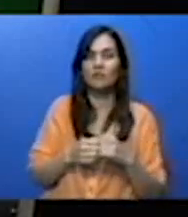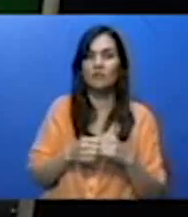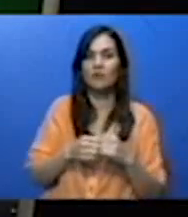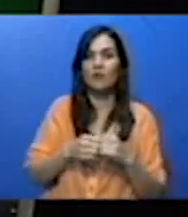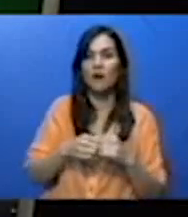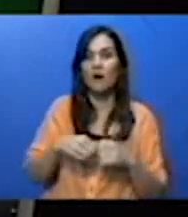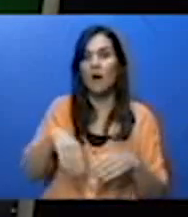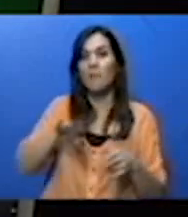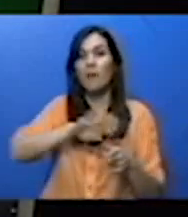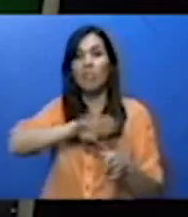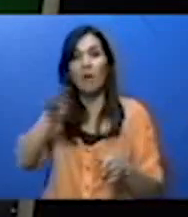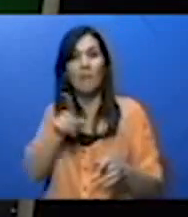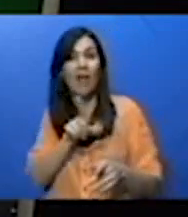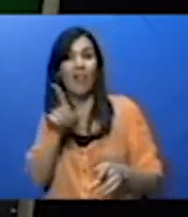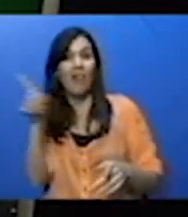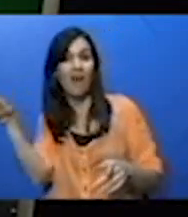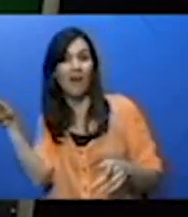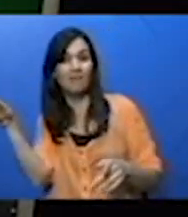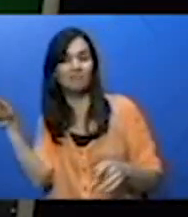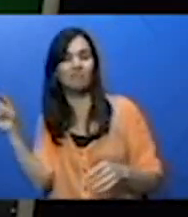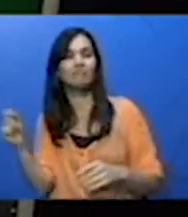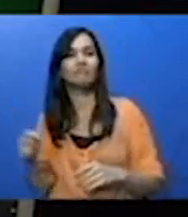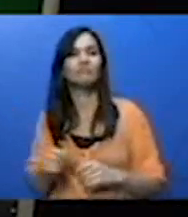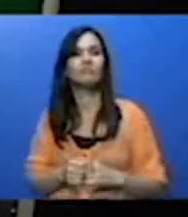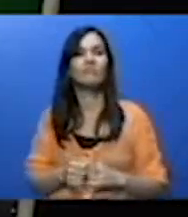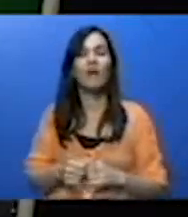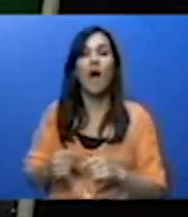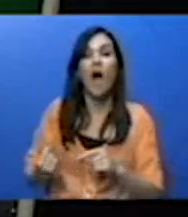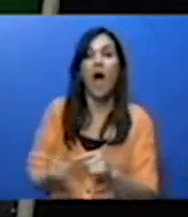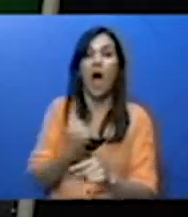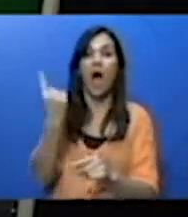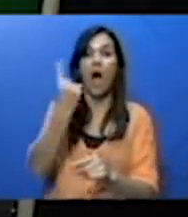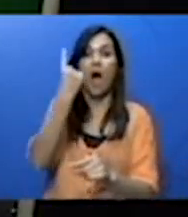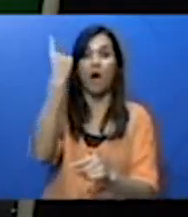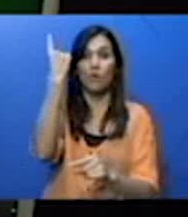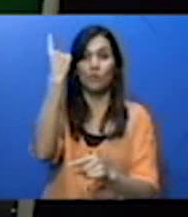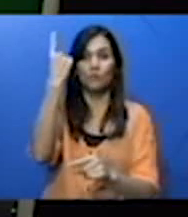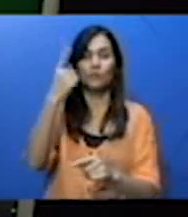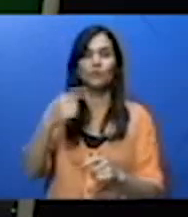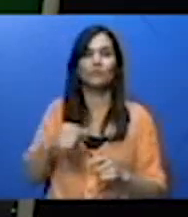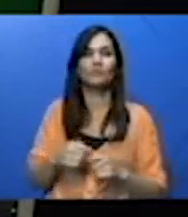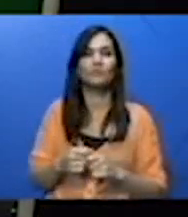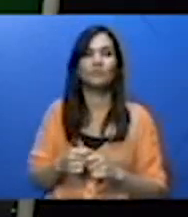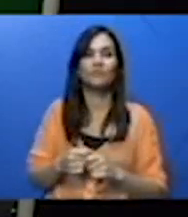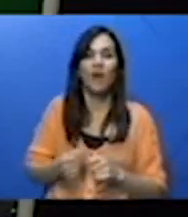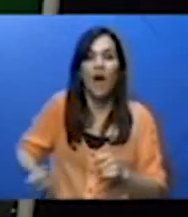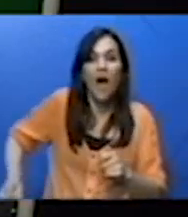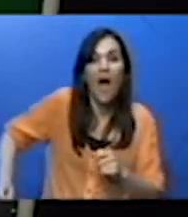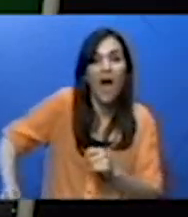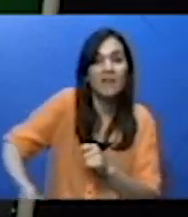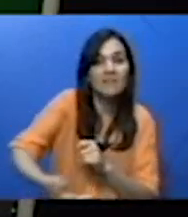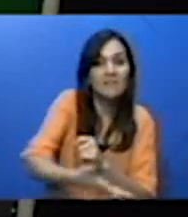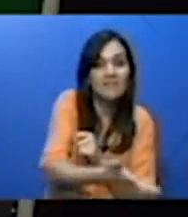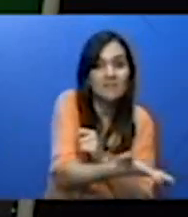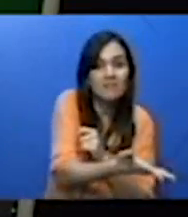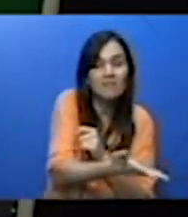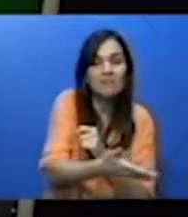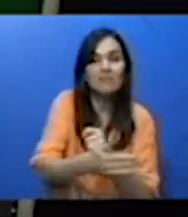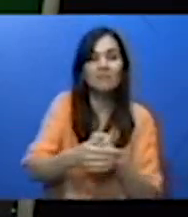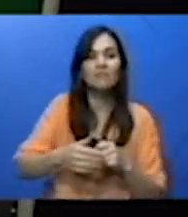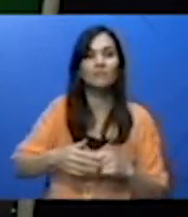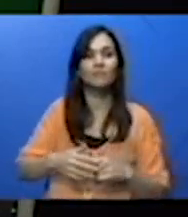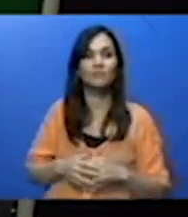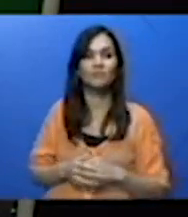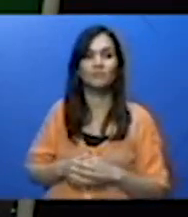para. Jogar bem alto, significa que ela ia. Jogar rasteira, assim perto do chão, significa